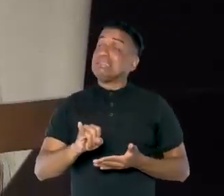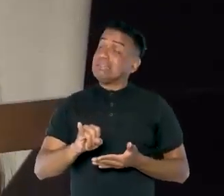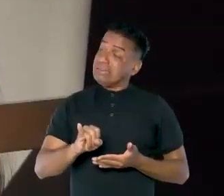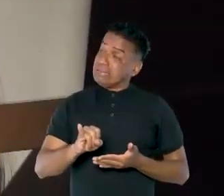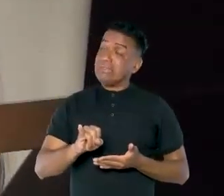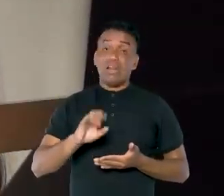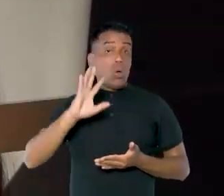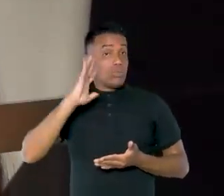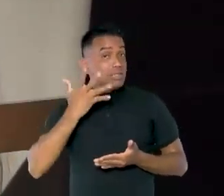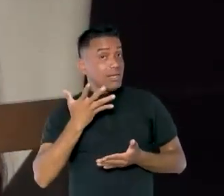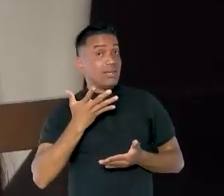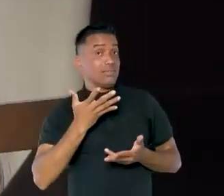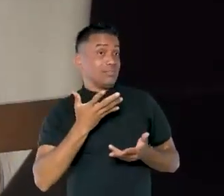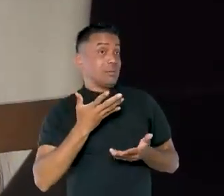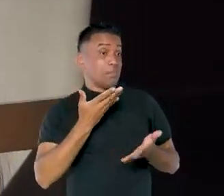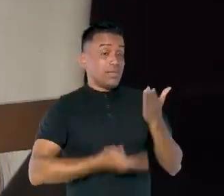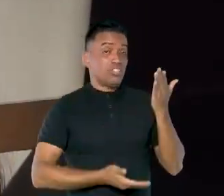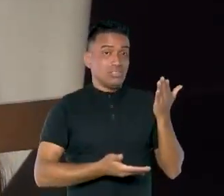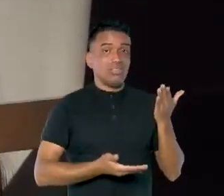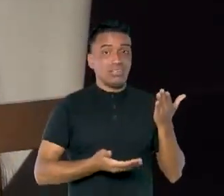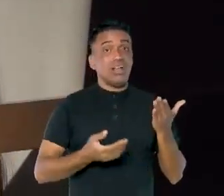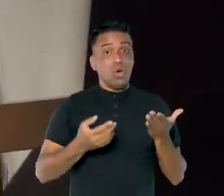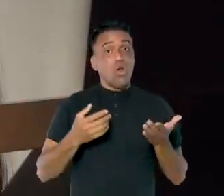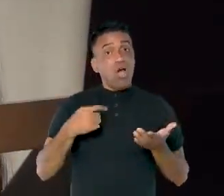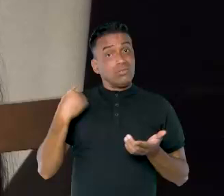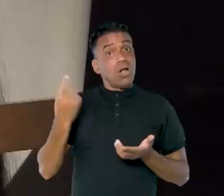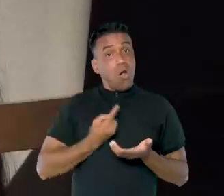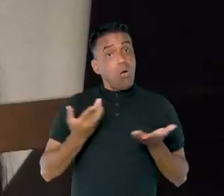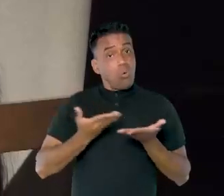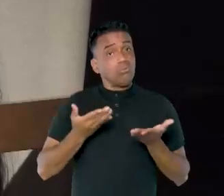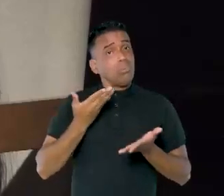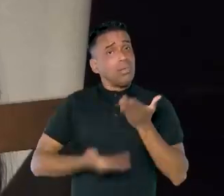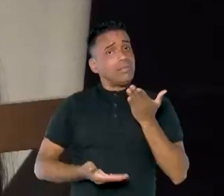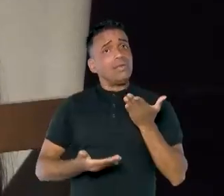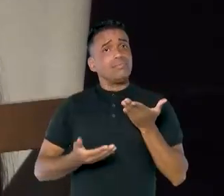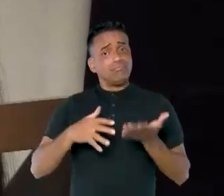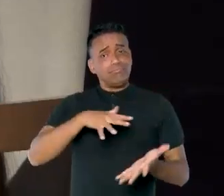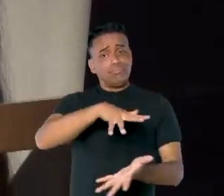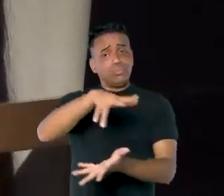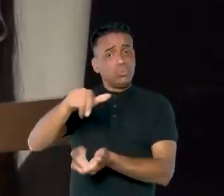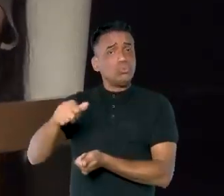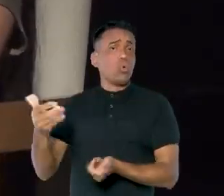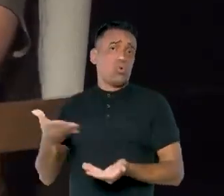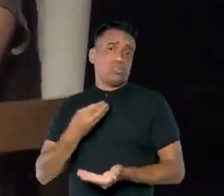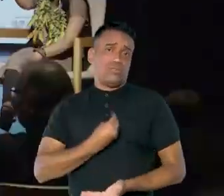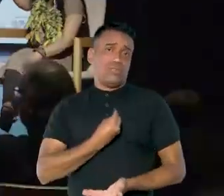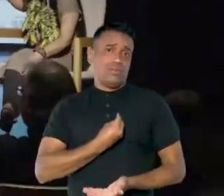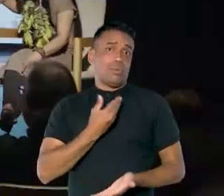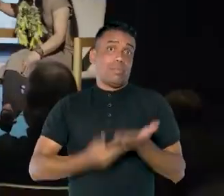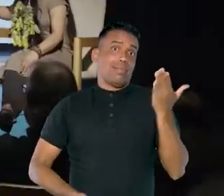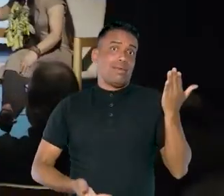várias delas. E como a gente perdeu, né, por causa desse mundo que a gente vive hoje.